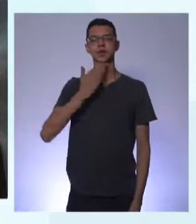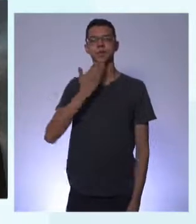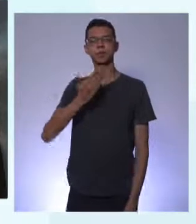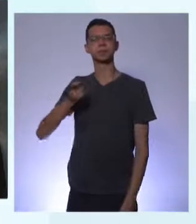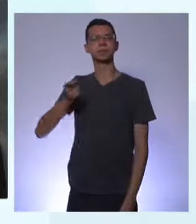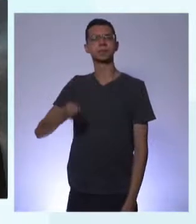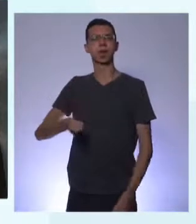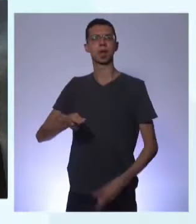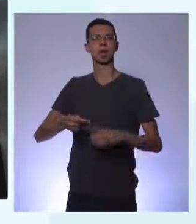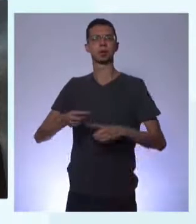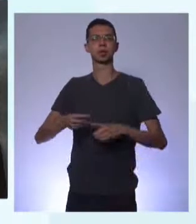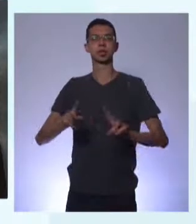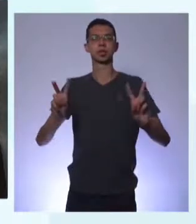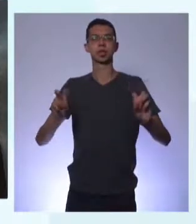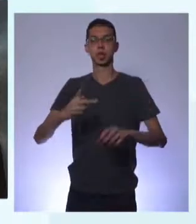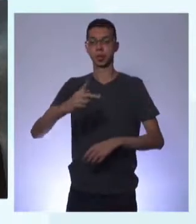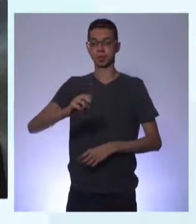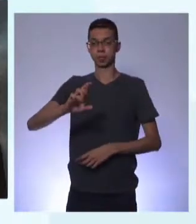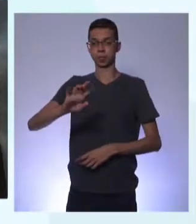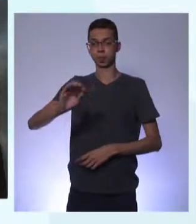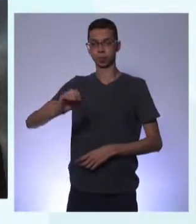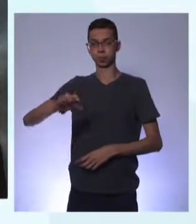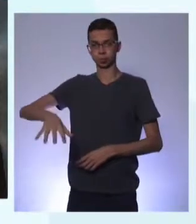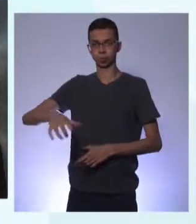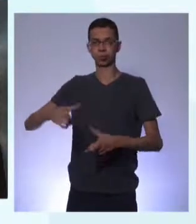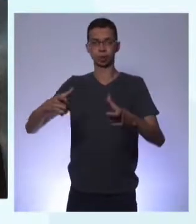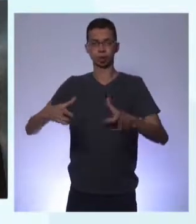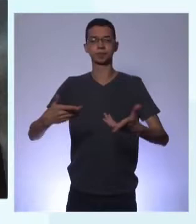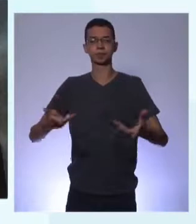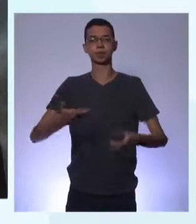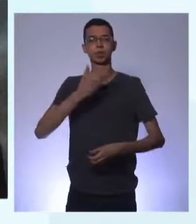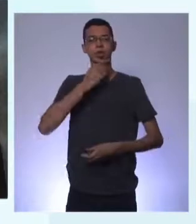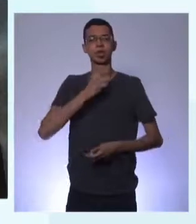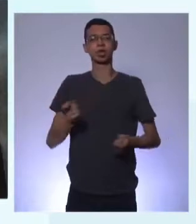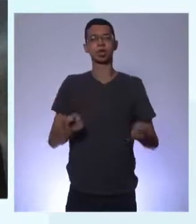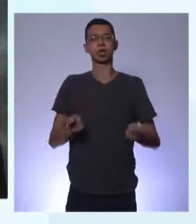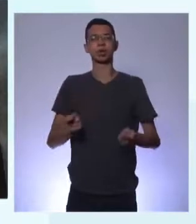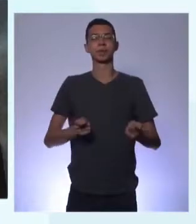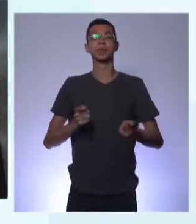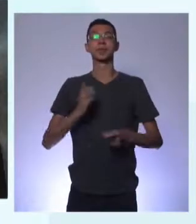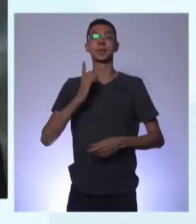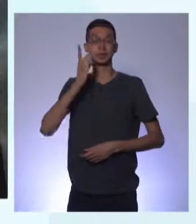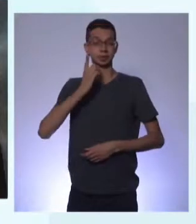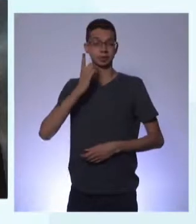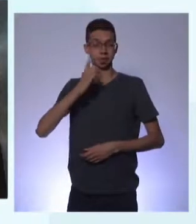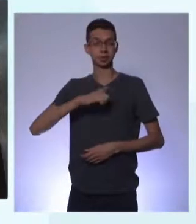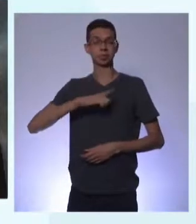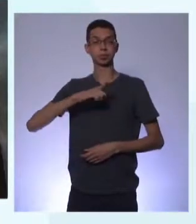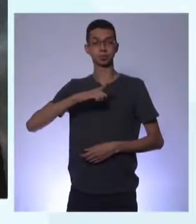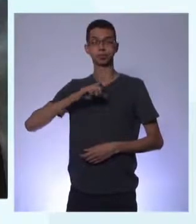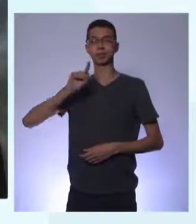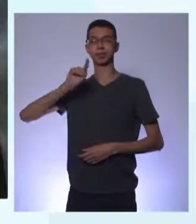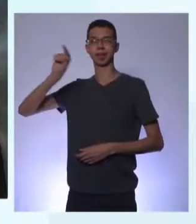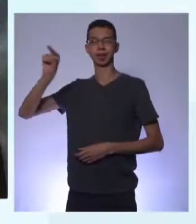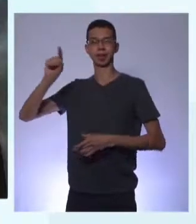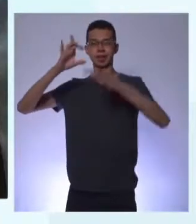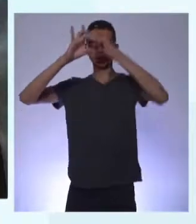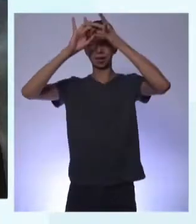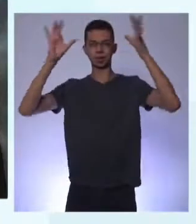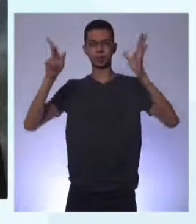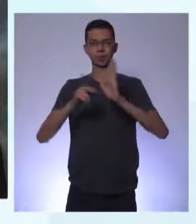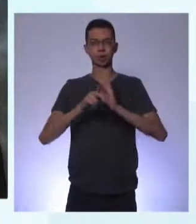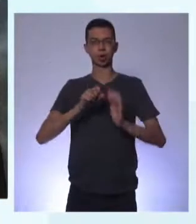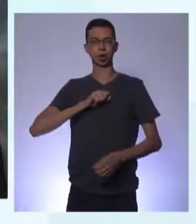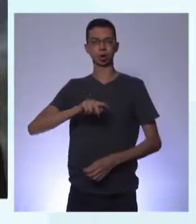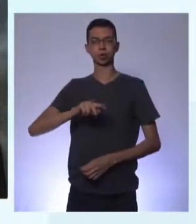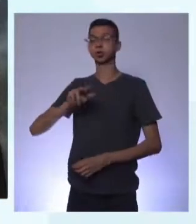Revolução do Porto. Em sua regência, foi fortemente pressionado pelos deputados liberais de Portugal a retornar à